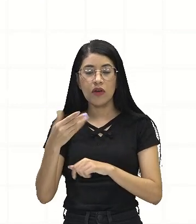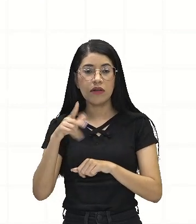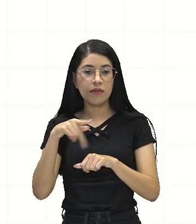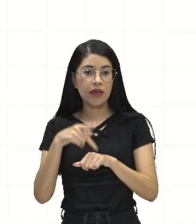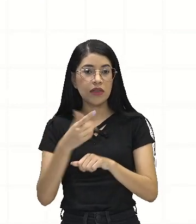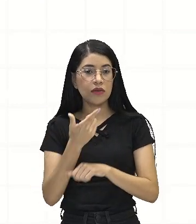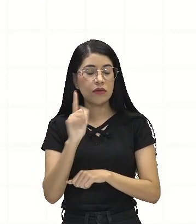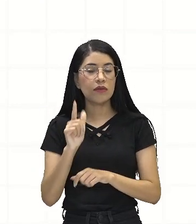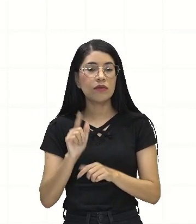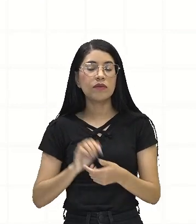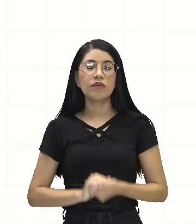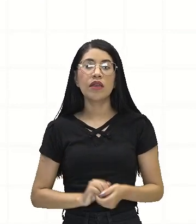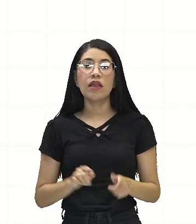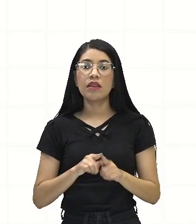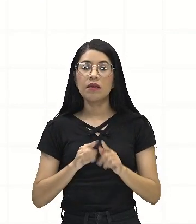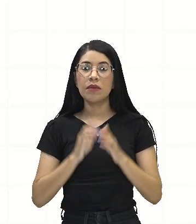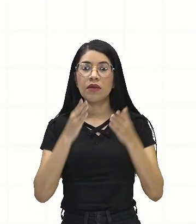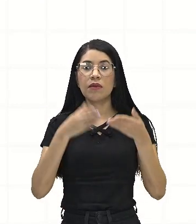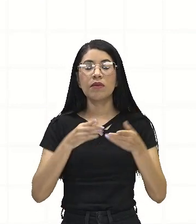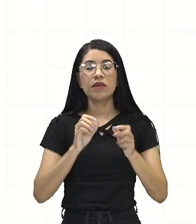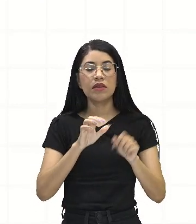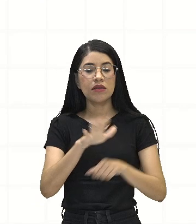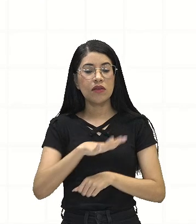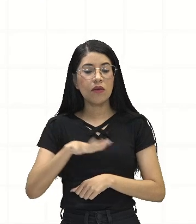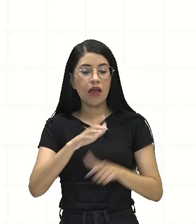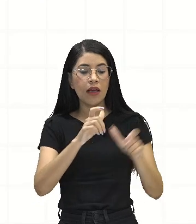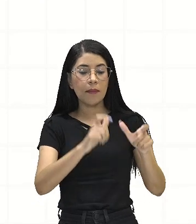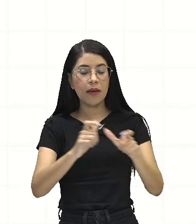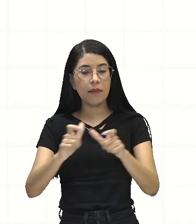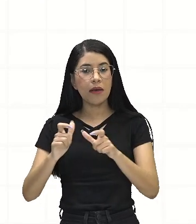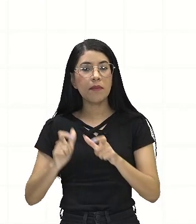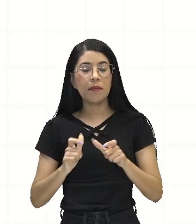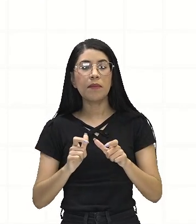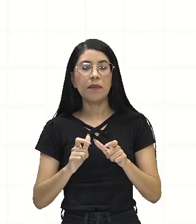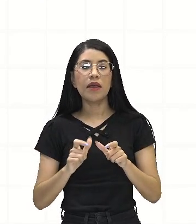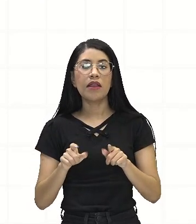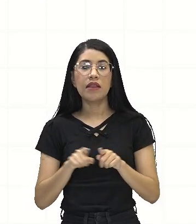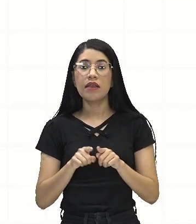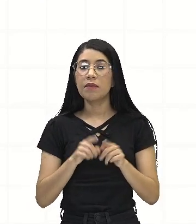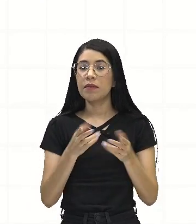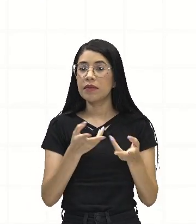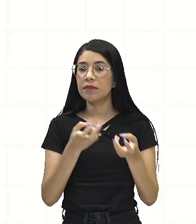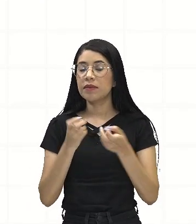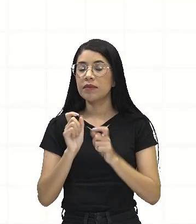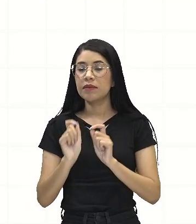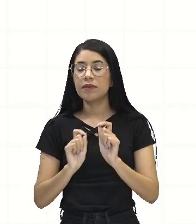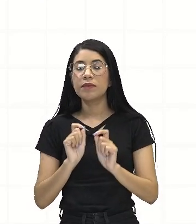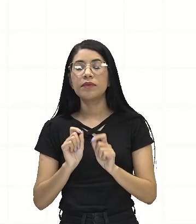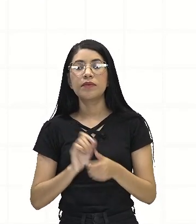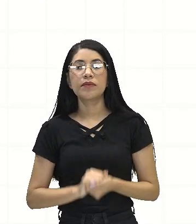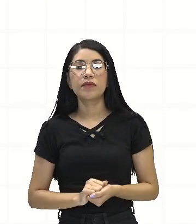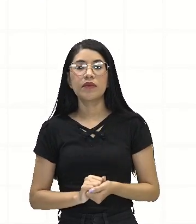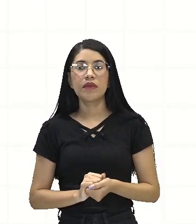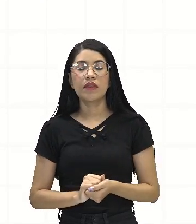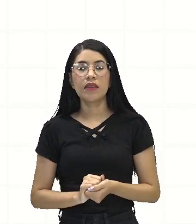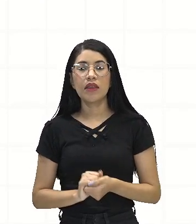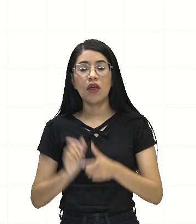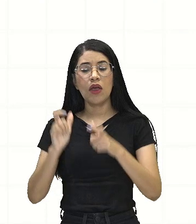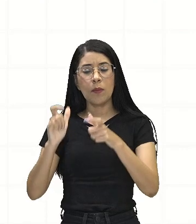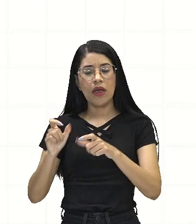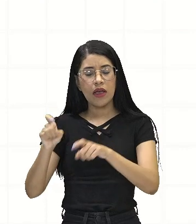a questão da concentração de terras, né? A gente observa através aqui do que a gente fala dos